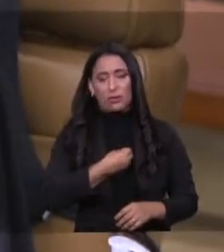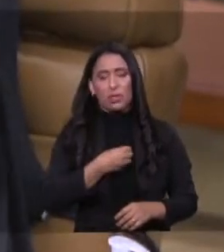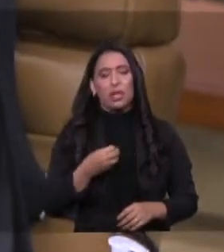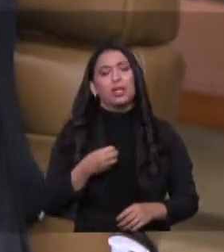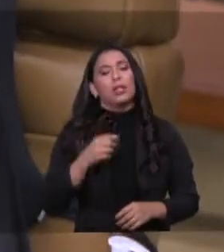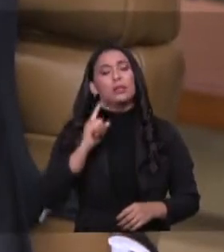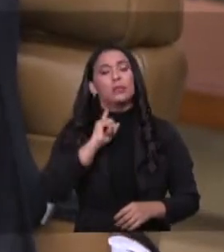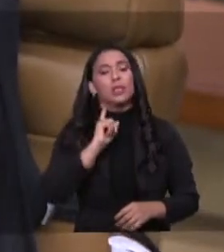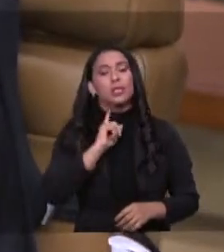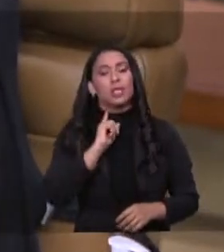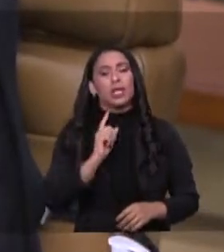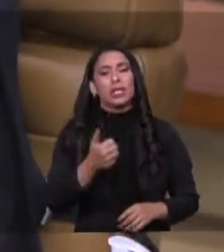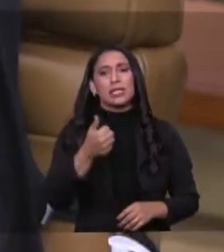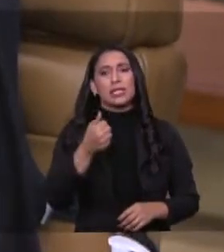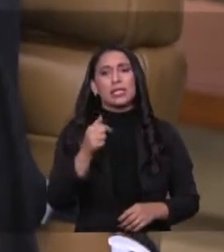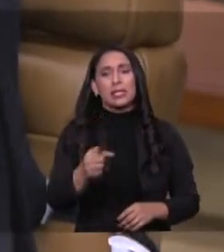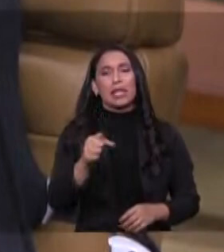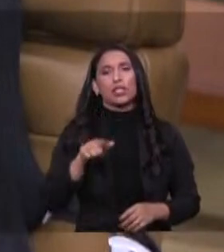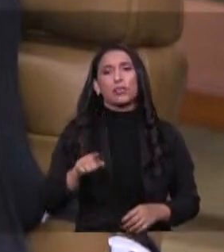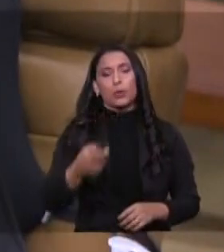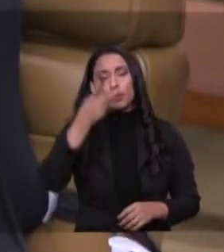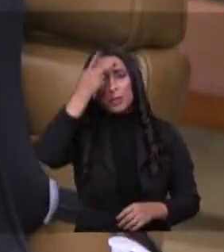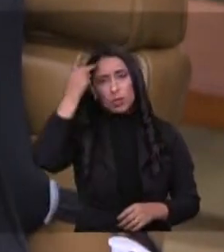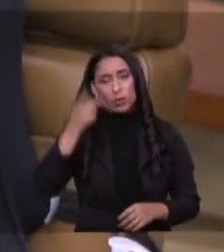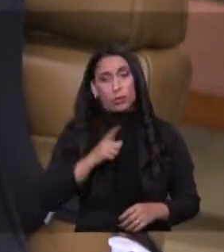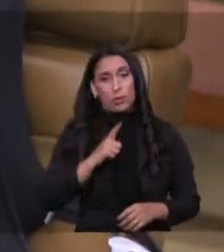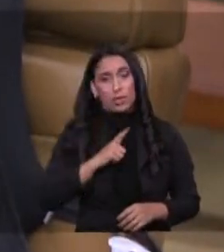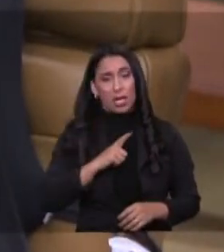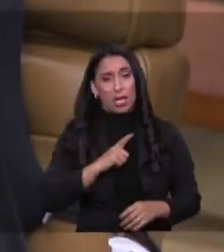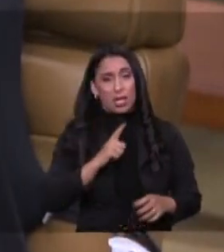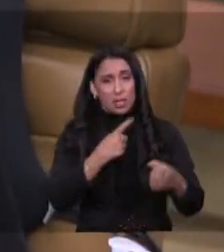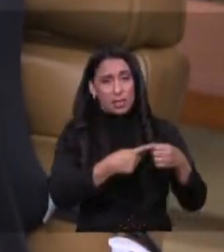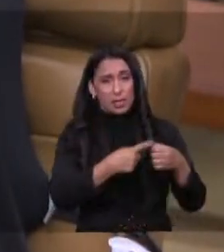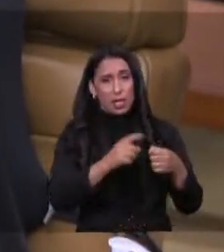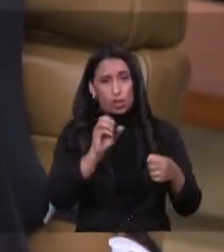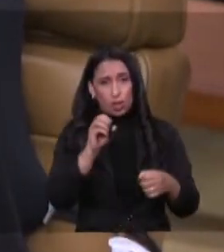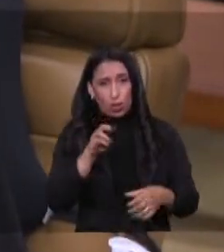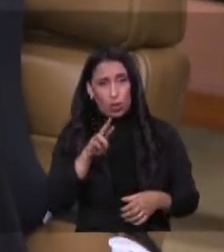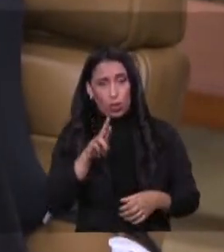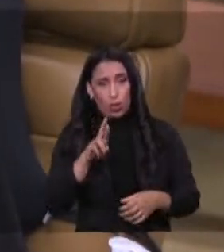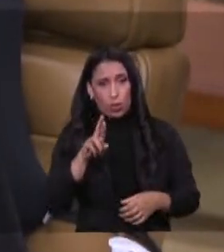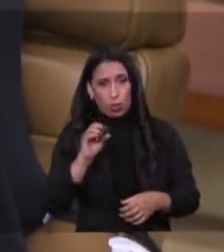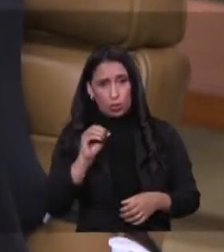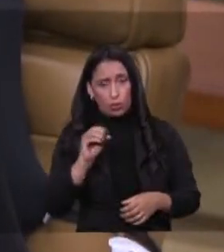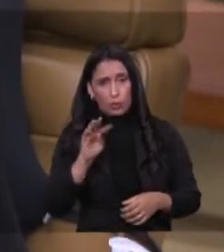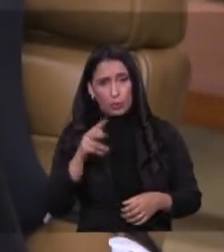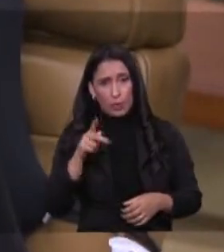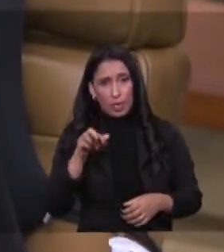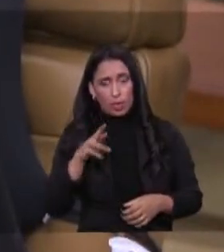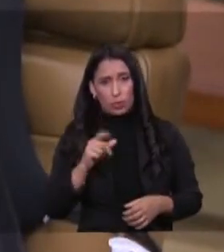1804, 7 mil habitantes. Interessante o decréscimo de Ouro Preto, que chegou a ter, em